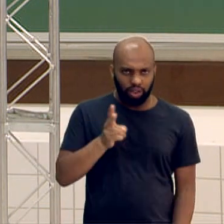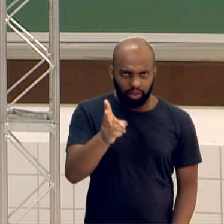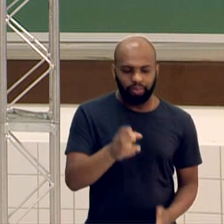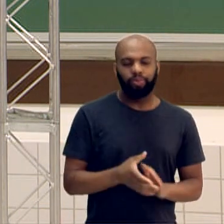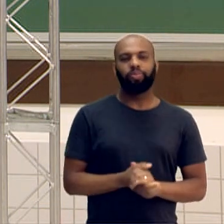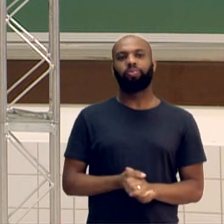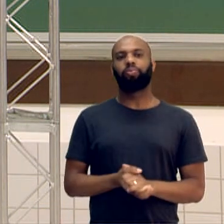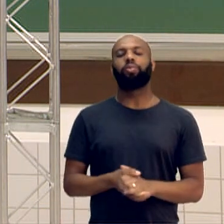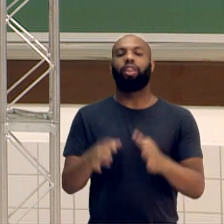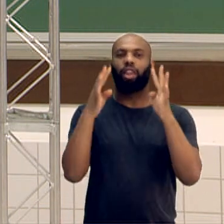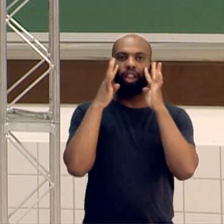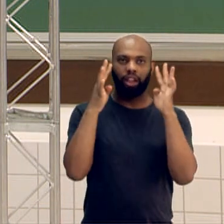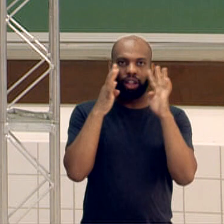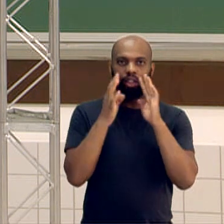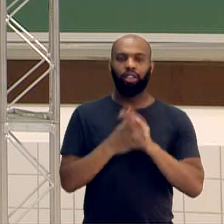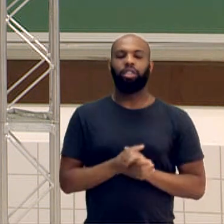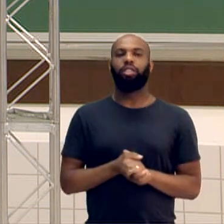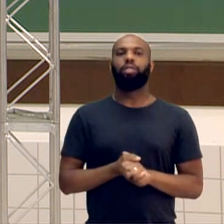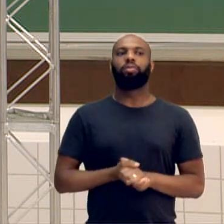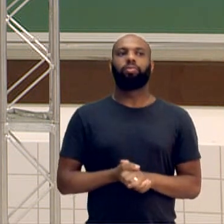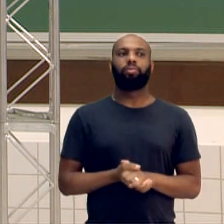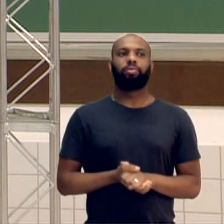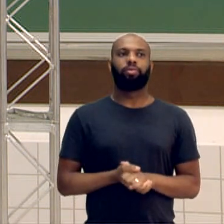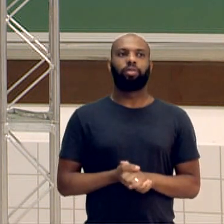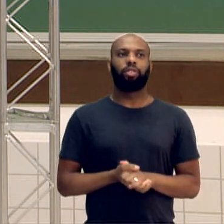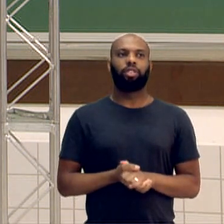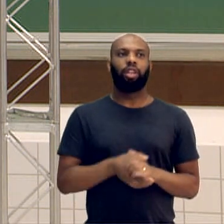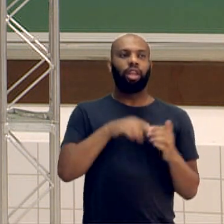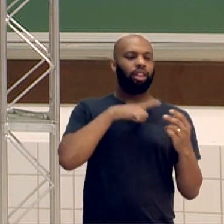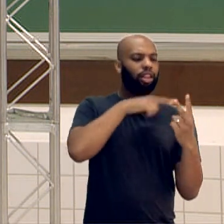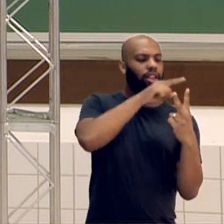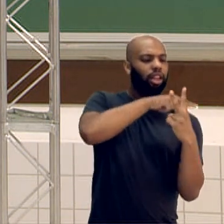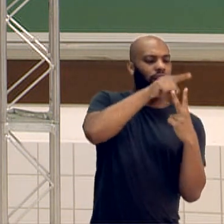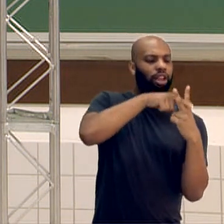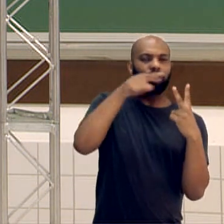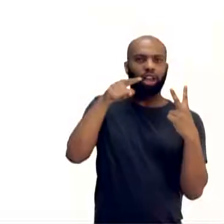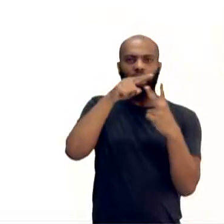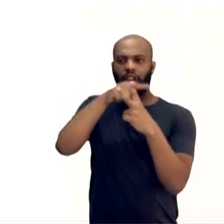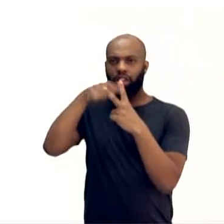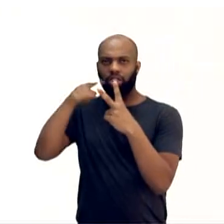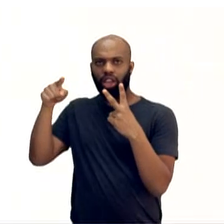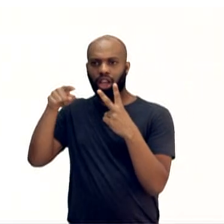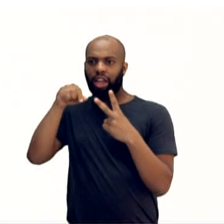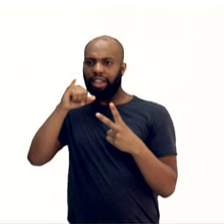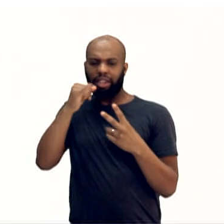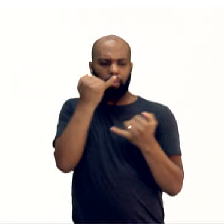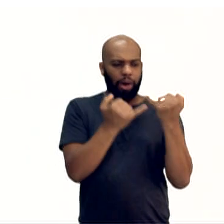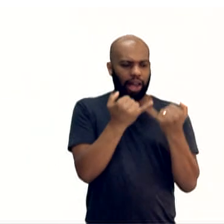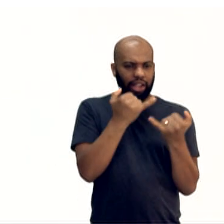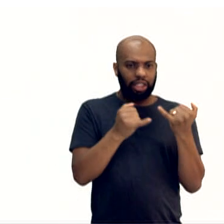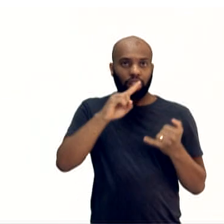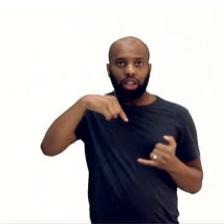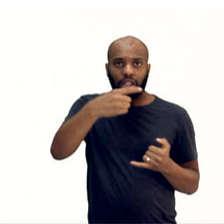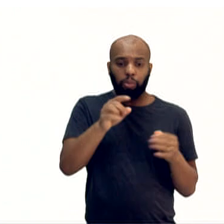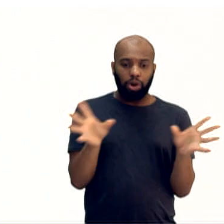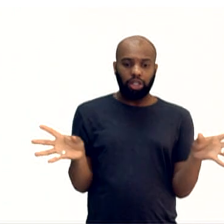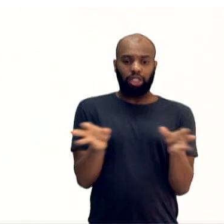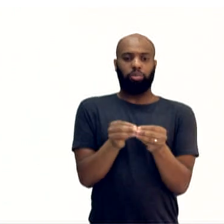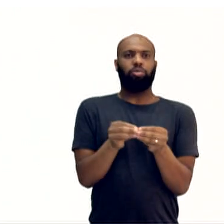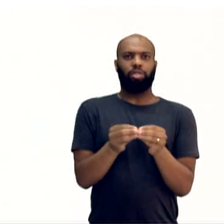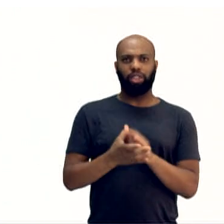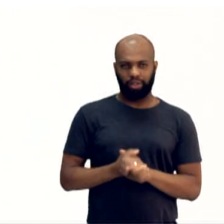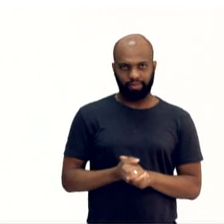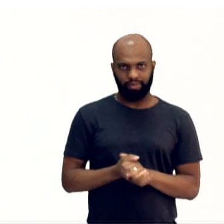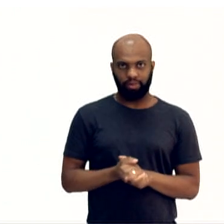adiante? Presta atenção comigo aqui. Quando os radicais tornam-se semelhantes depois de